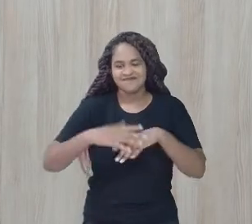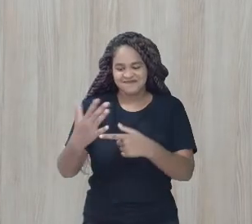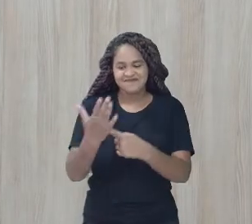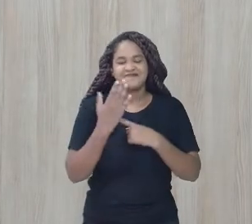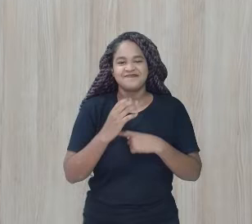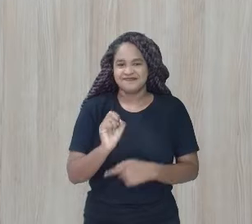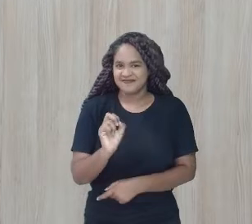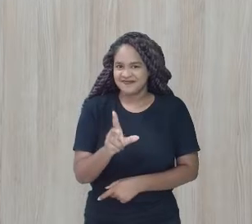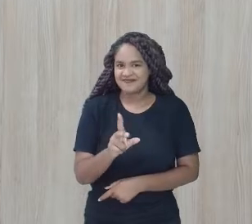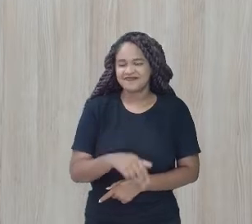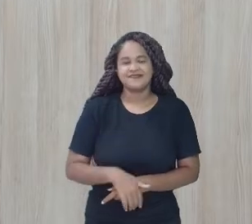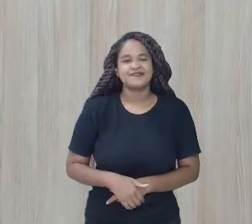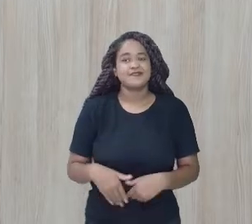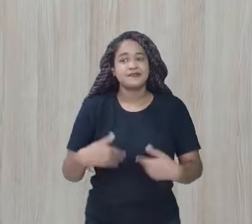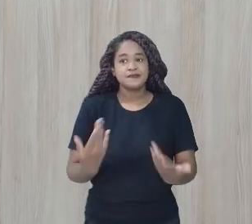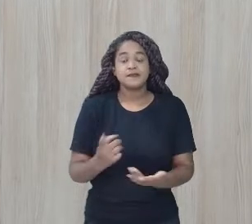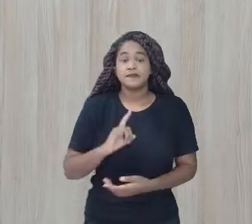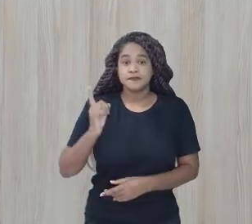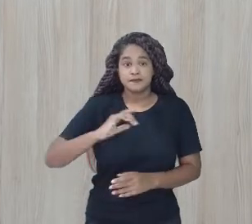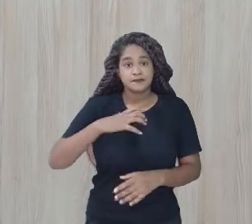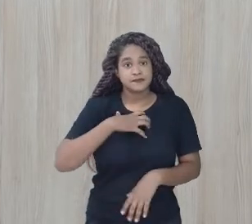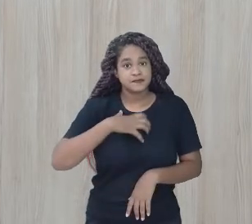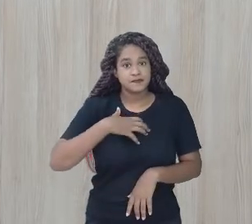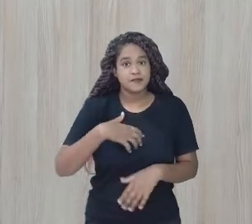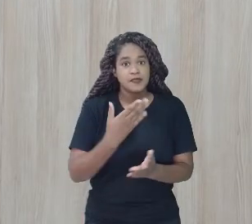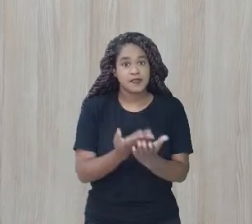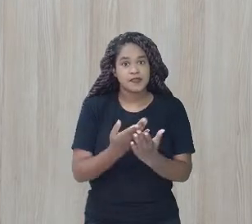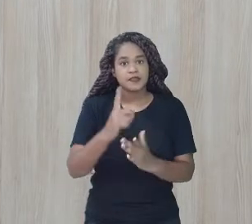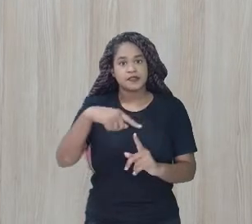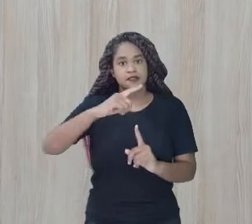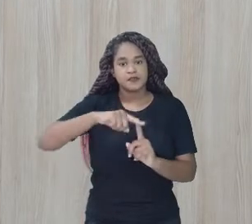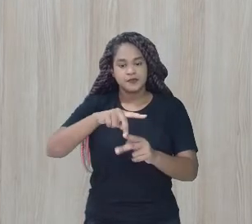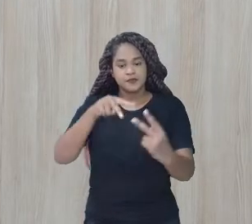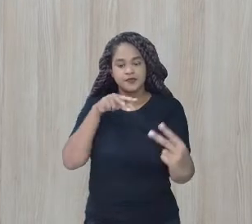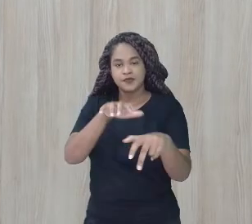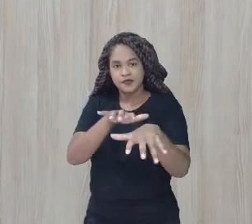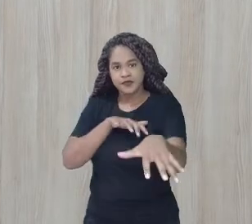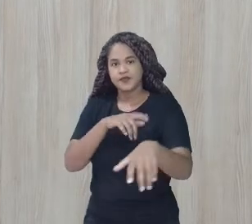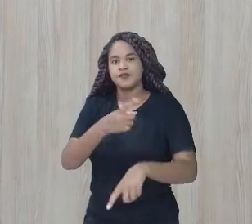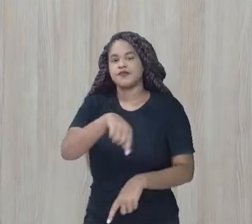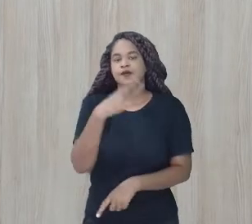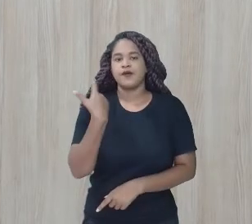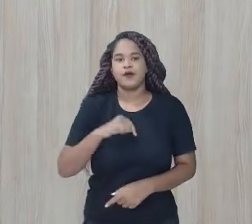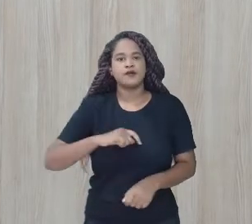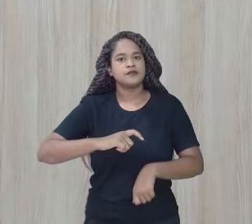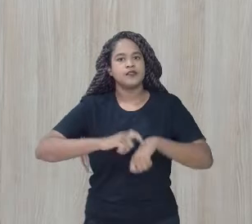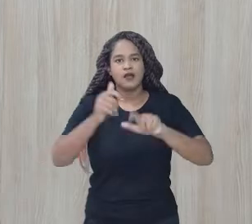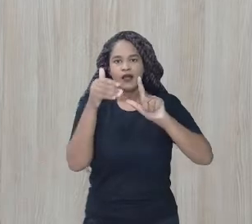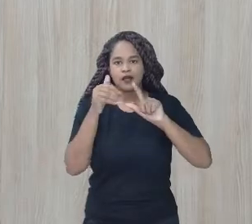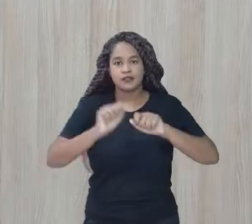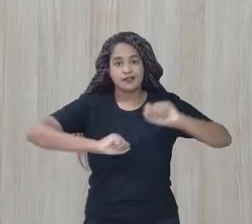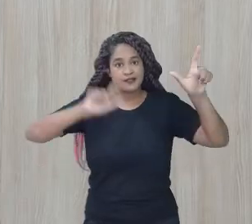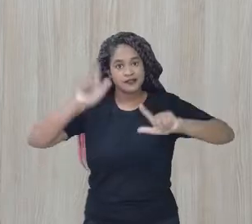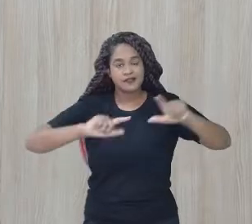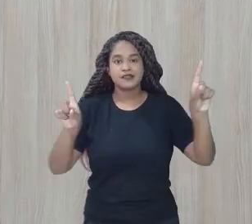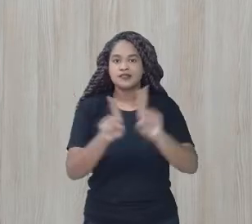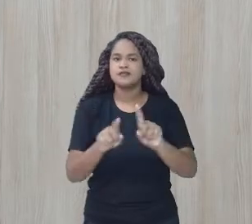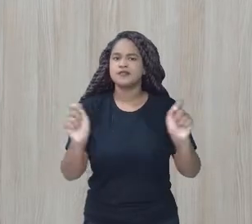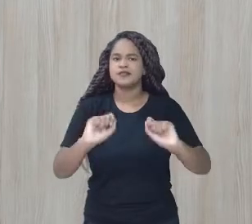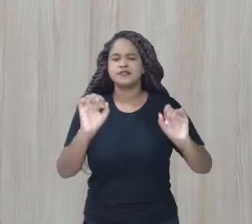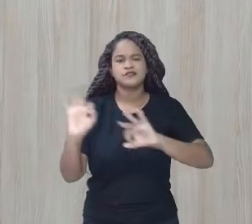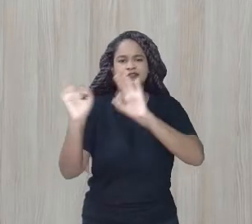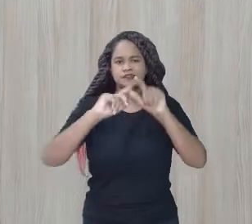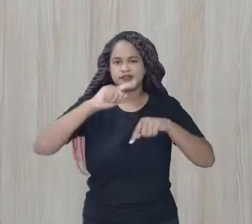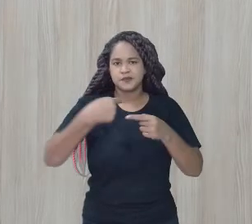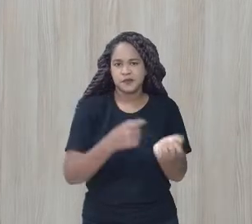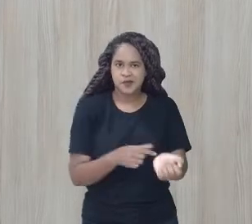pouquinho, tá bom? O formato da nossa aula é digital, você assiste nesse momento ao vivo pela TV, mas também pode verificar depois